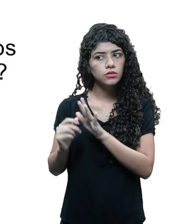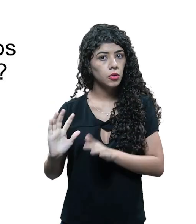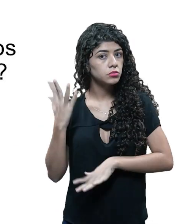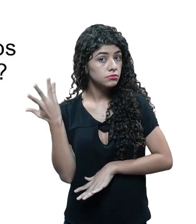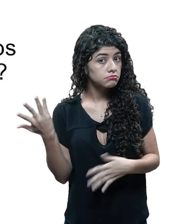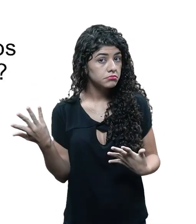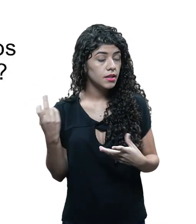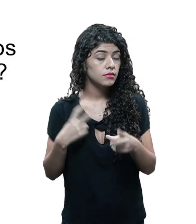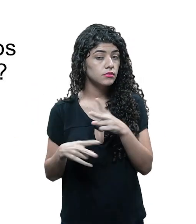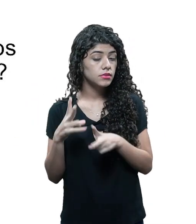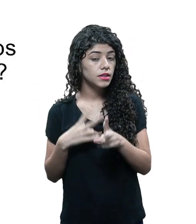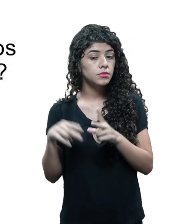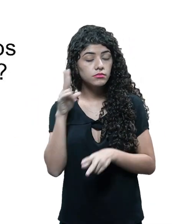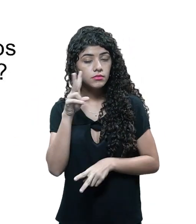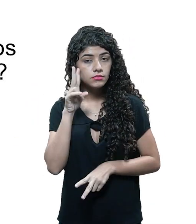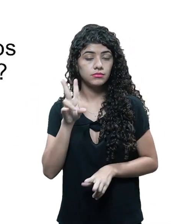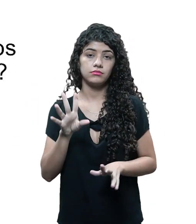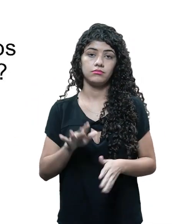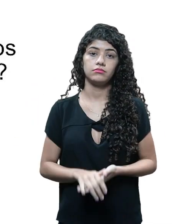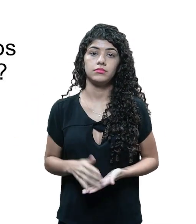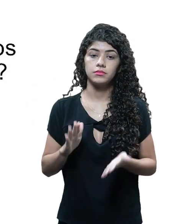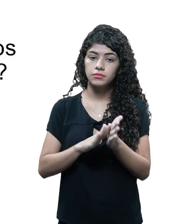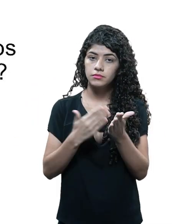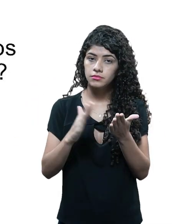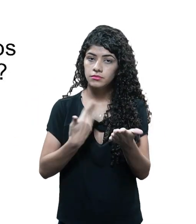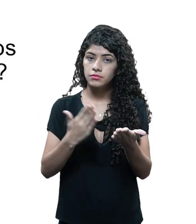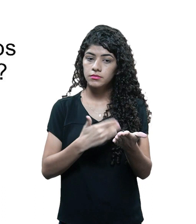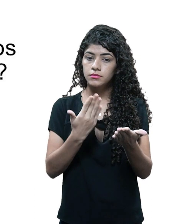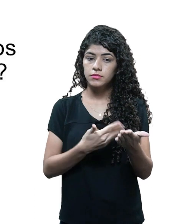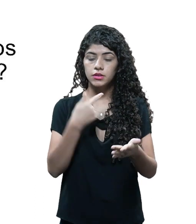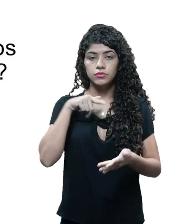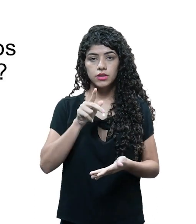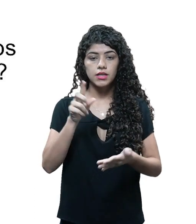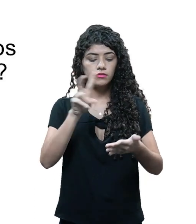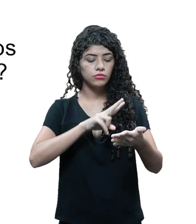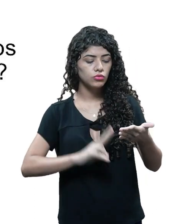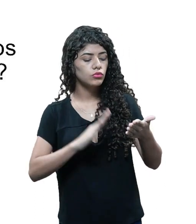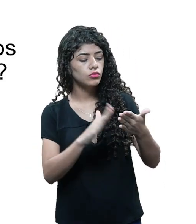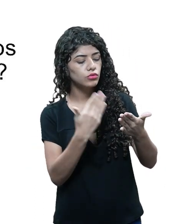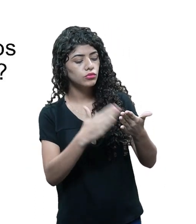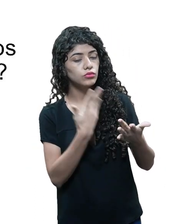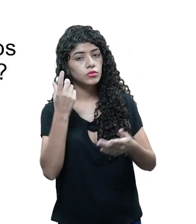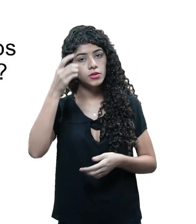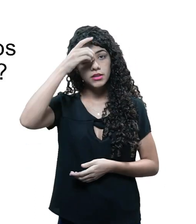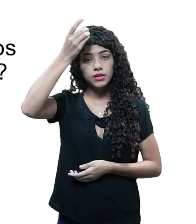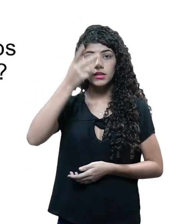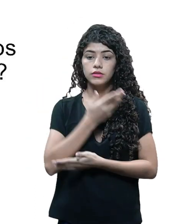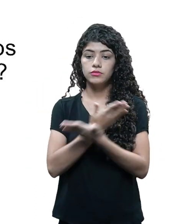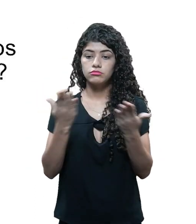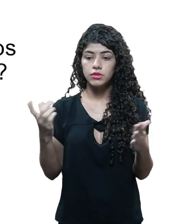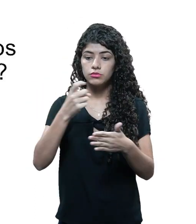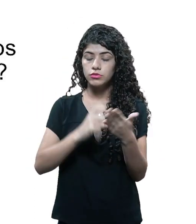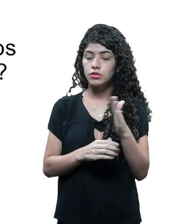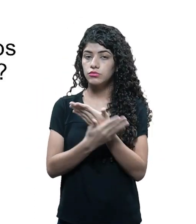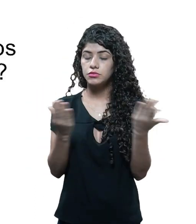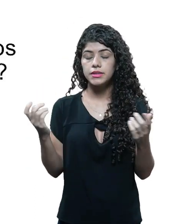mostrável? Sempre levem esse mantra em cada página do roteiro. Quando vocês forem revisar também a ideia de